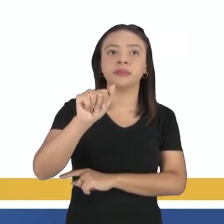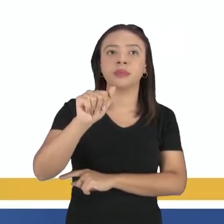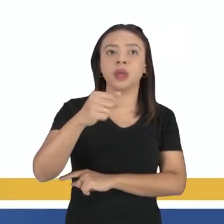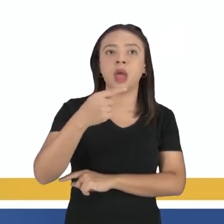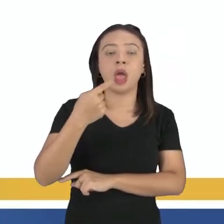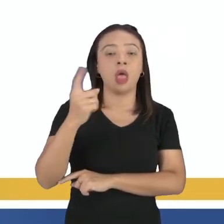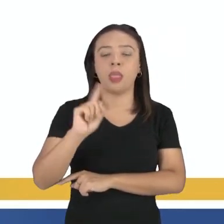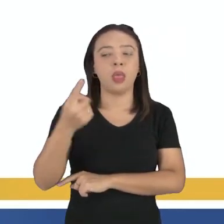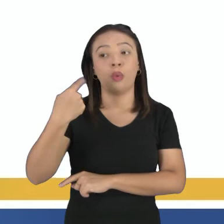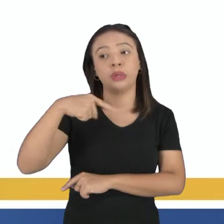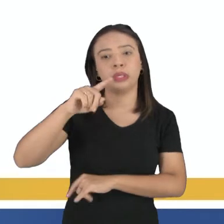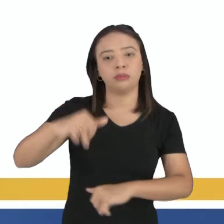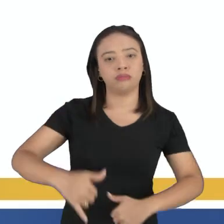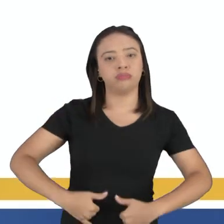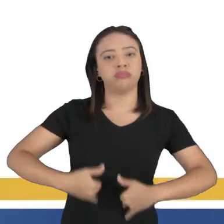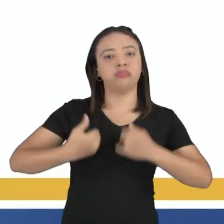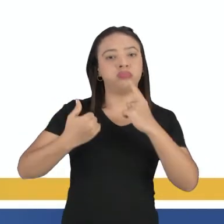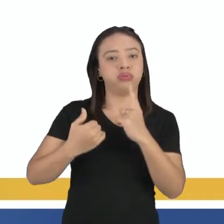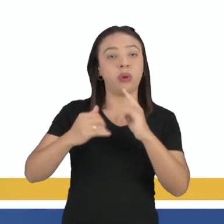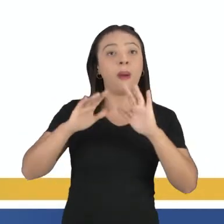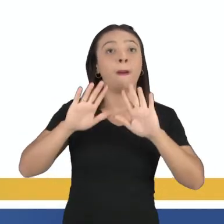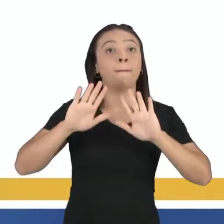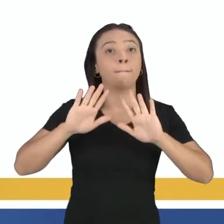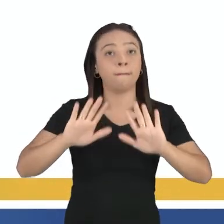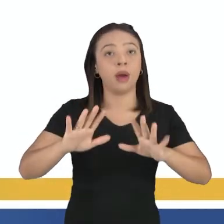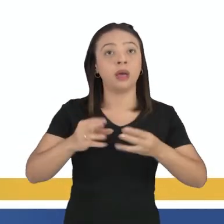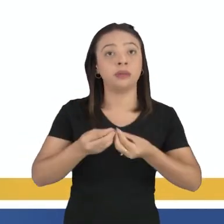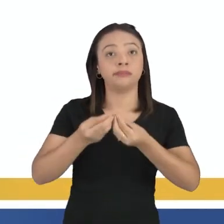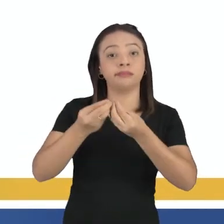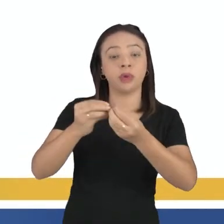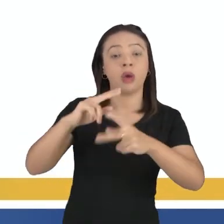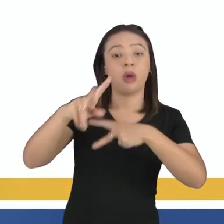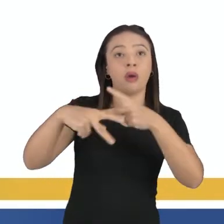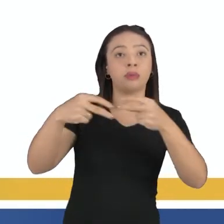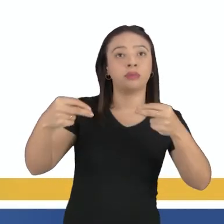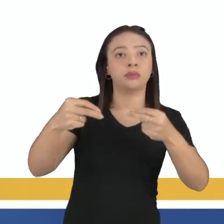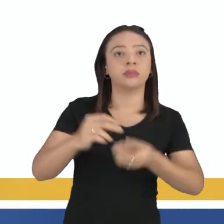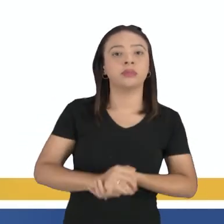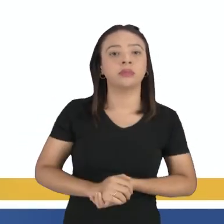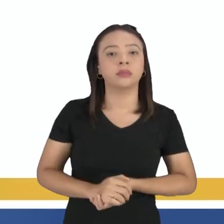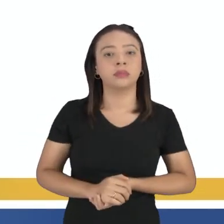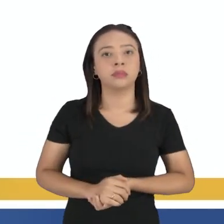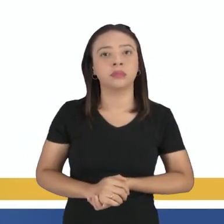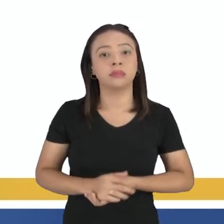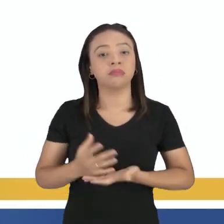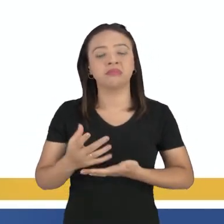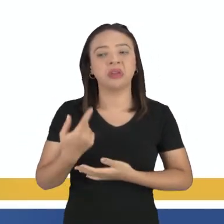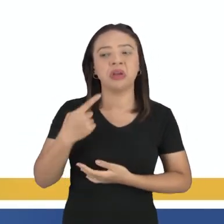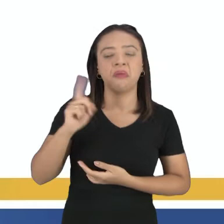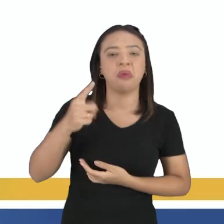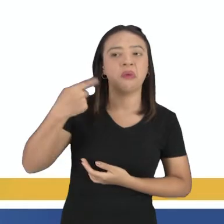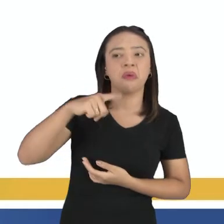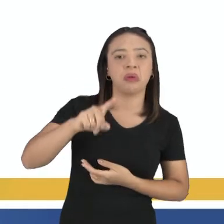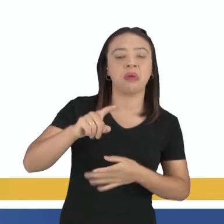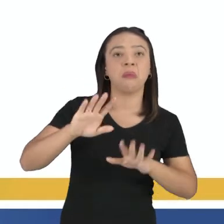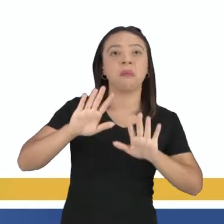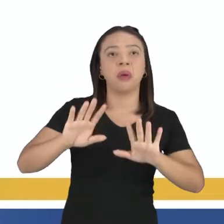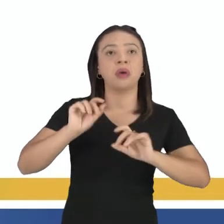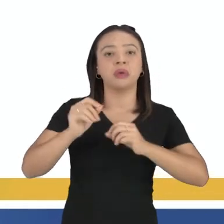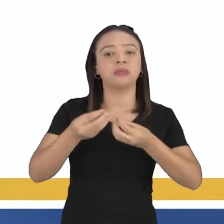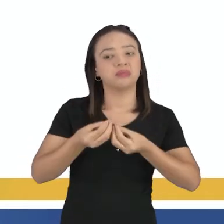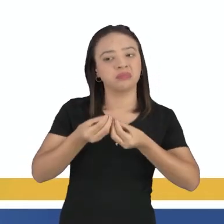trouxemos o presente, né? Então, é uma ideia ali contrária. Ele não foi, mas, porém, ele deu